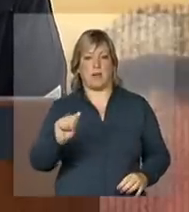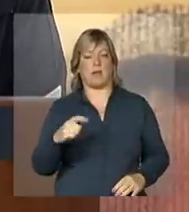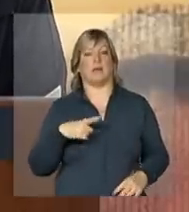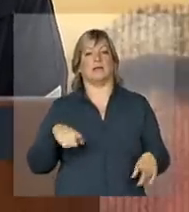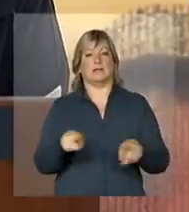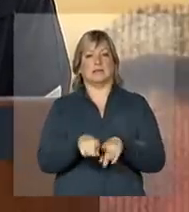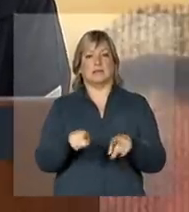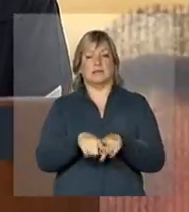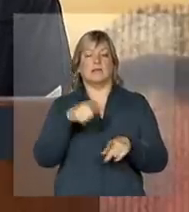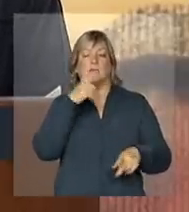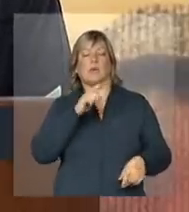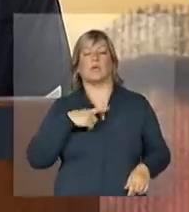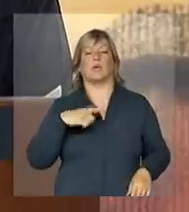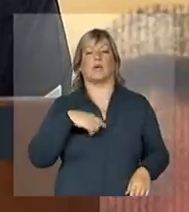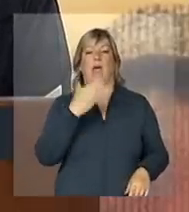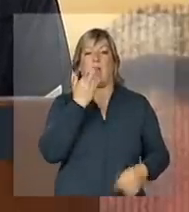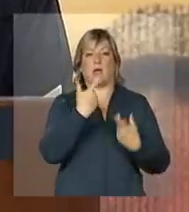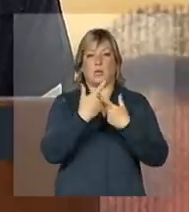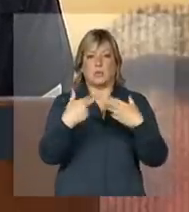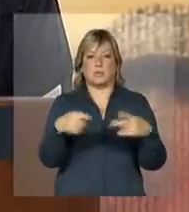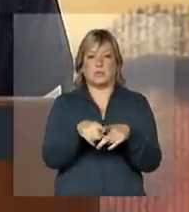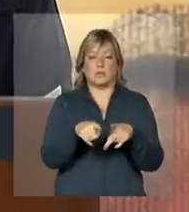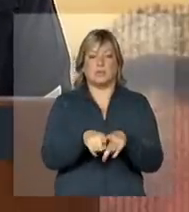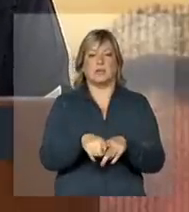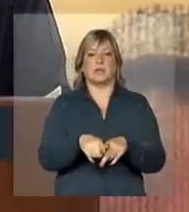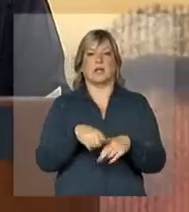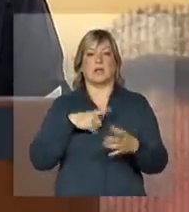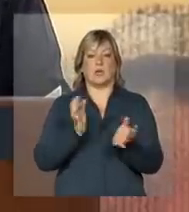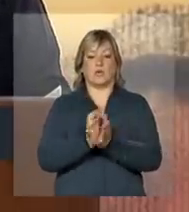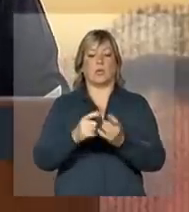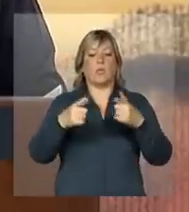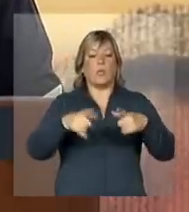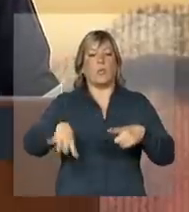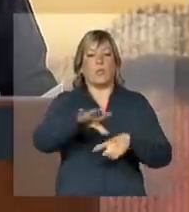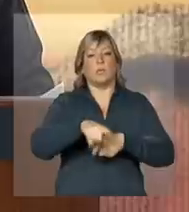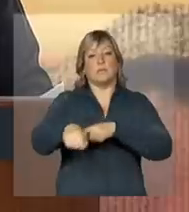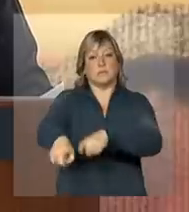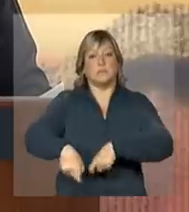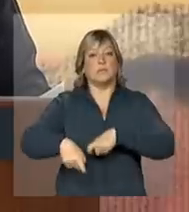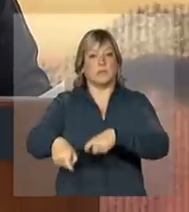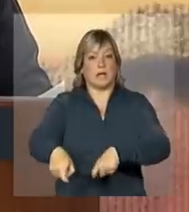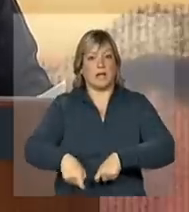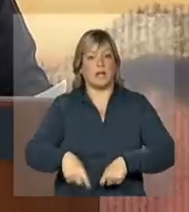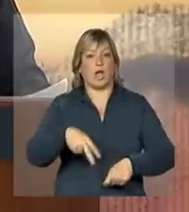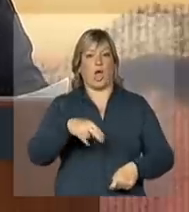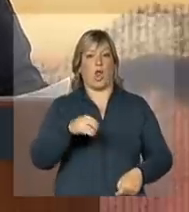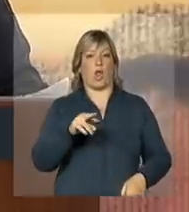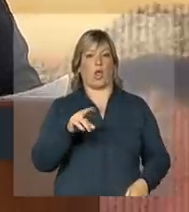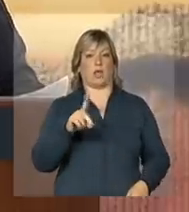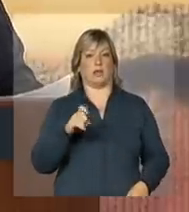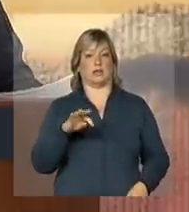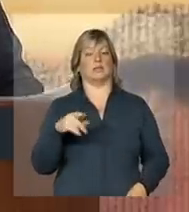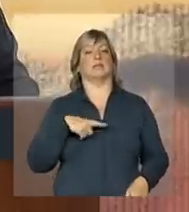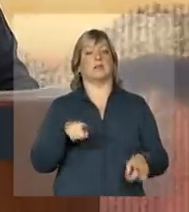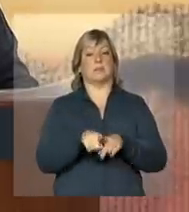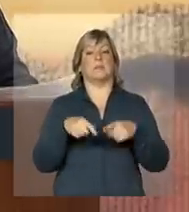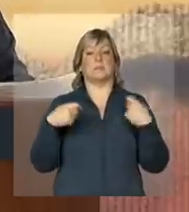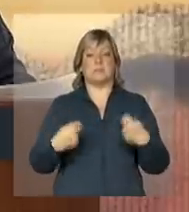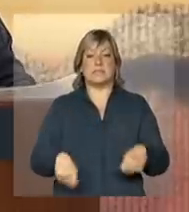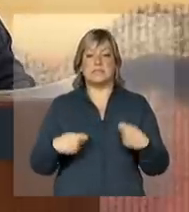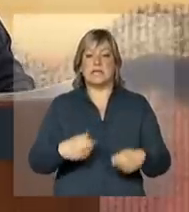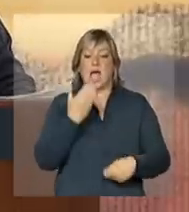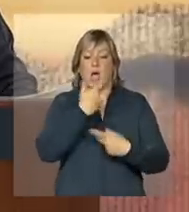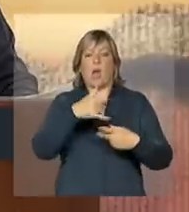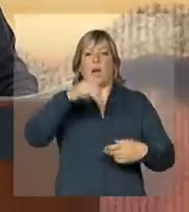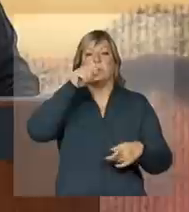as cisternas paraas comunidades rurais no nordeste que precisam também não só de água para beber mas de água para